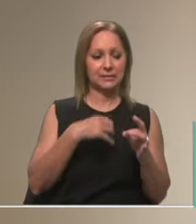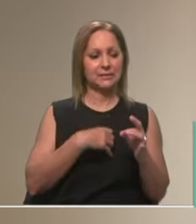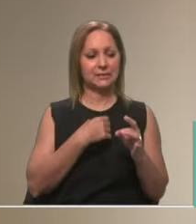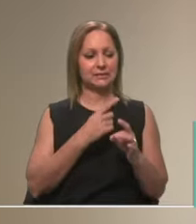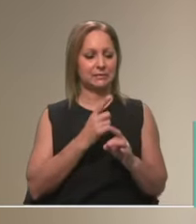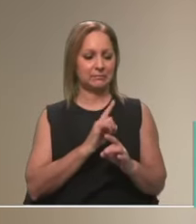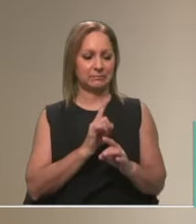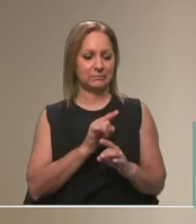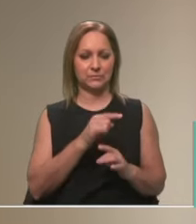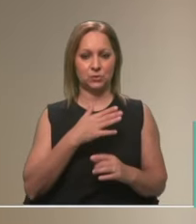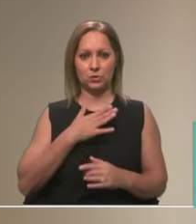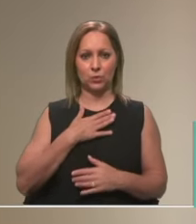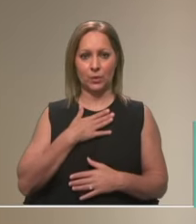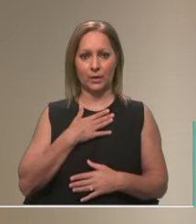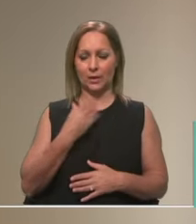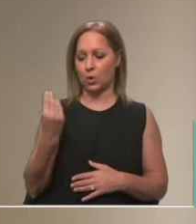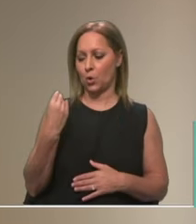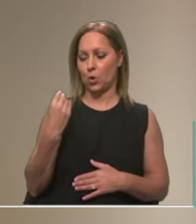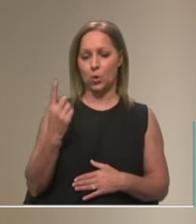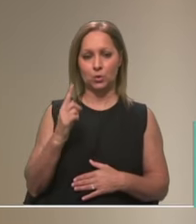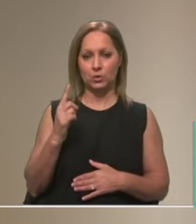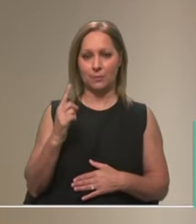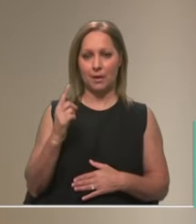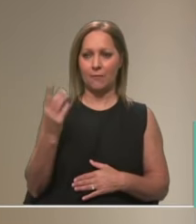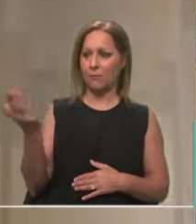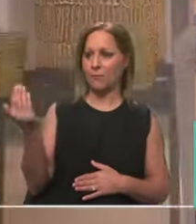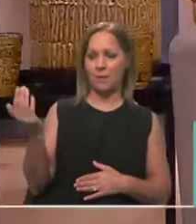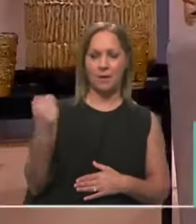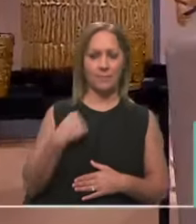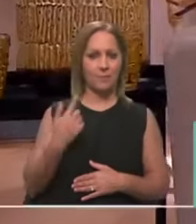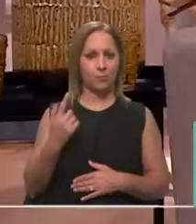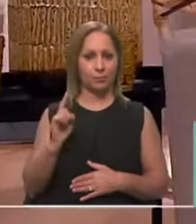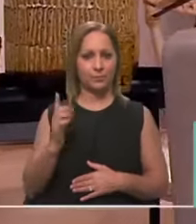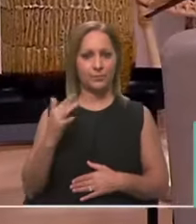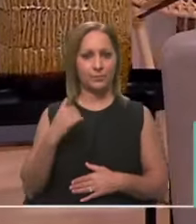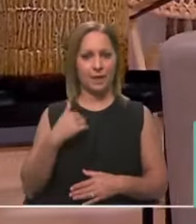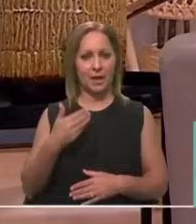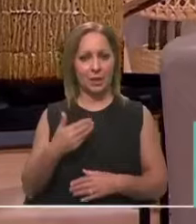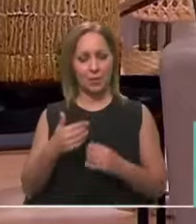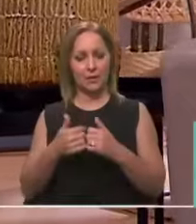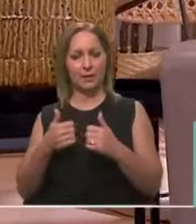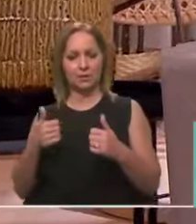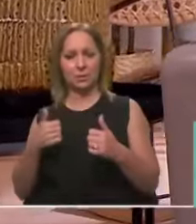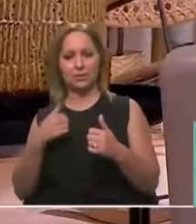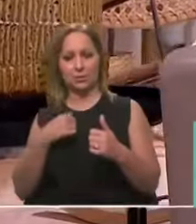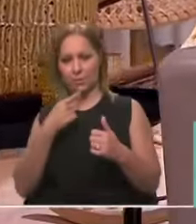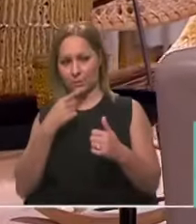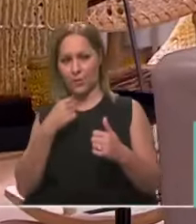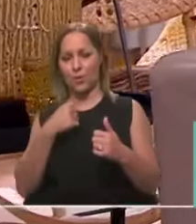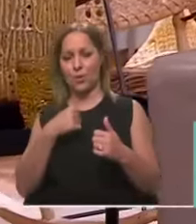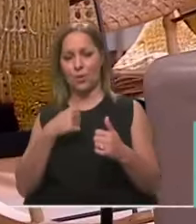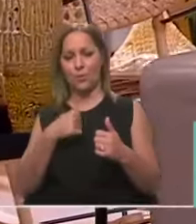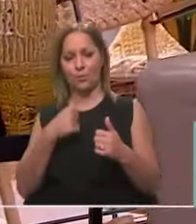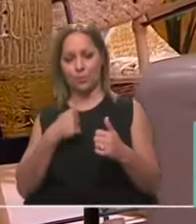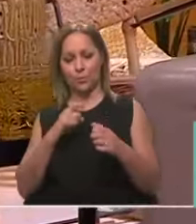meninos simplesmente não me chamavam ou não me incluíam. Mas eu também percebo agora à distância que eu me auto-excluía.